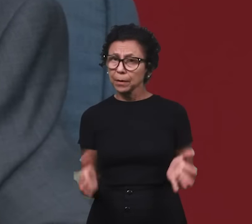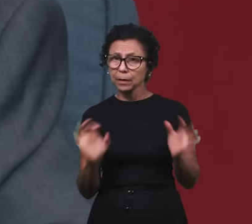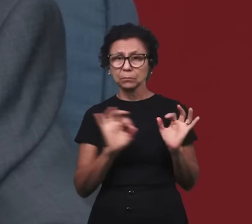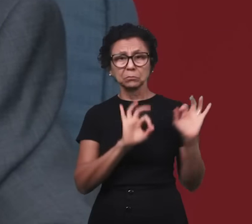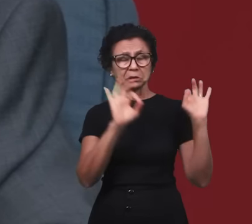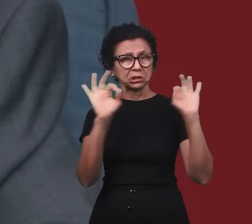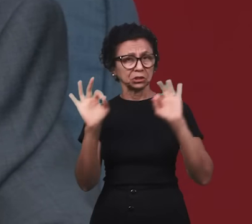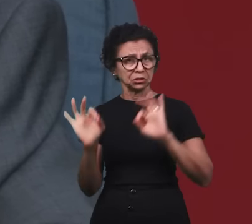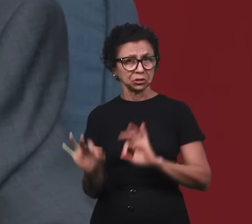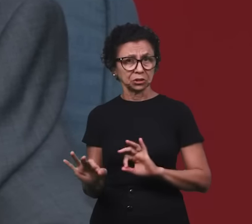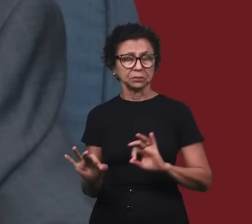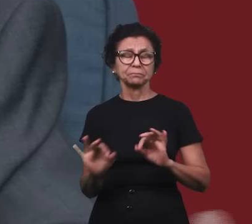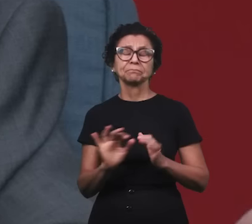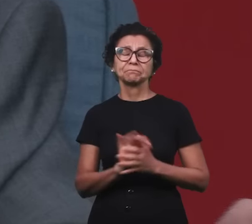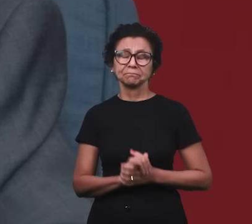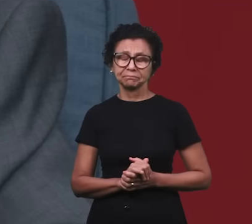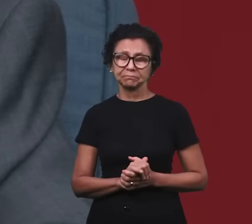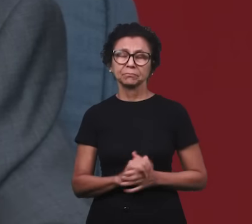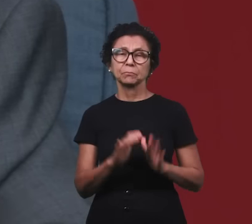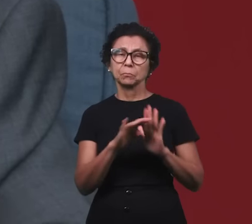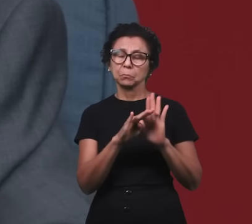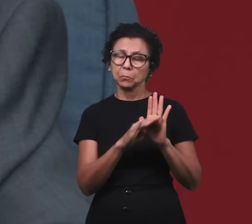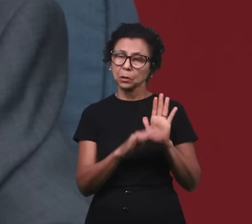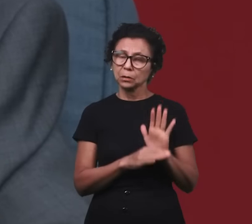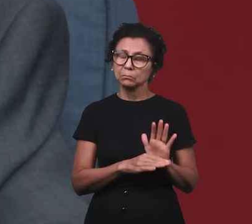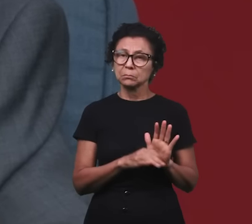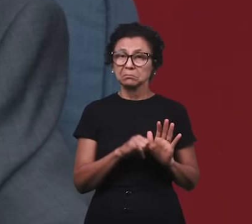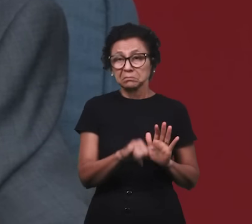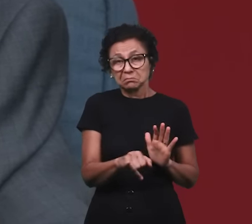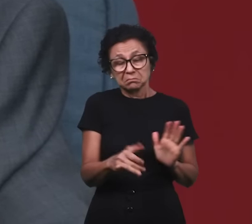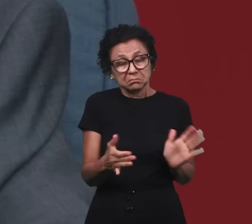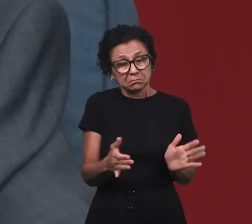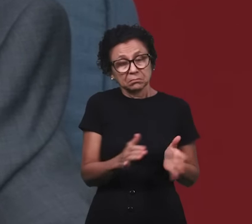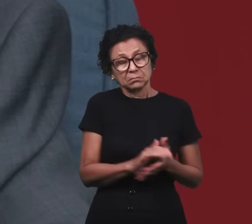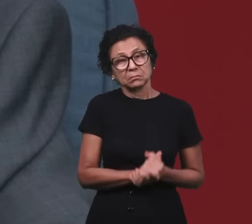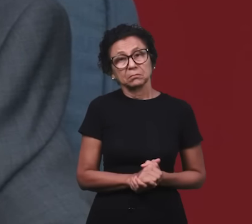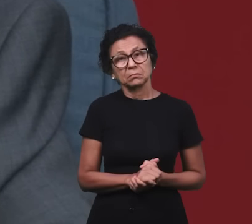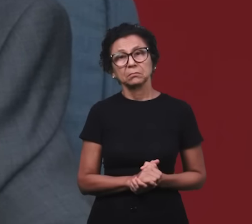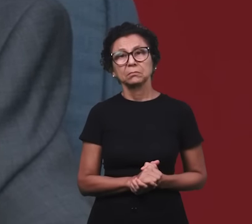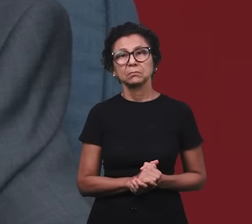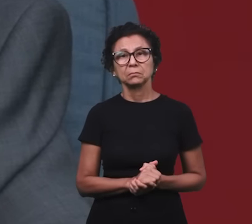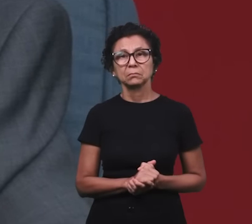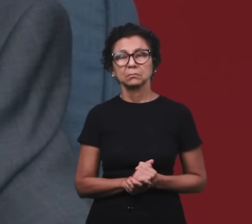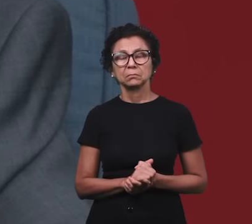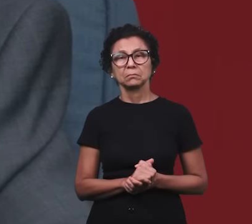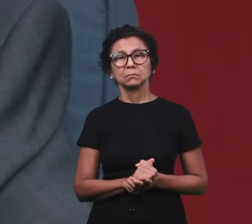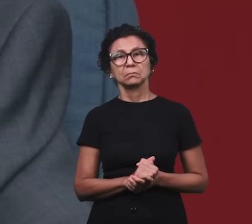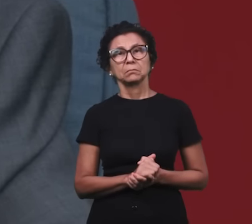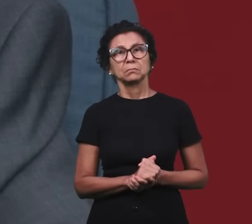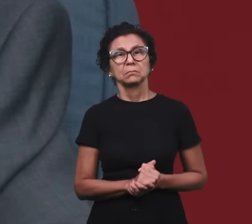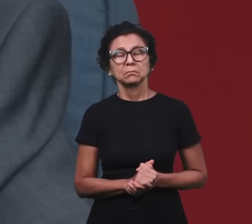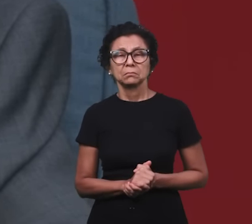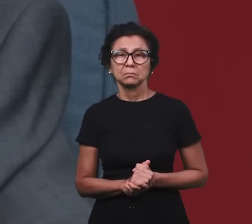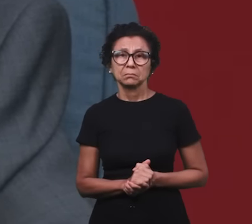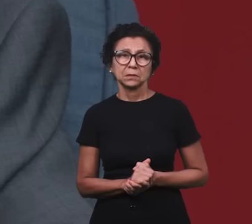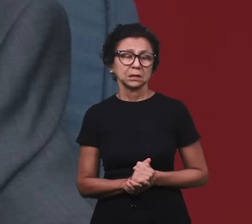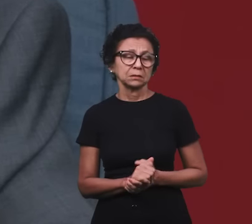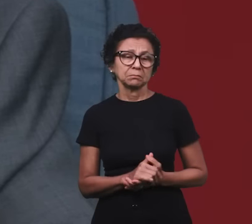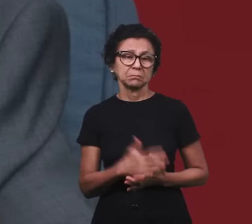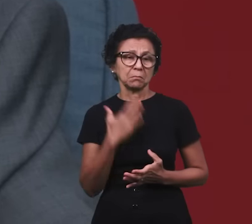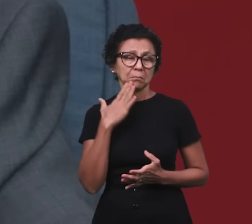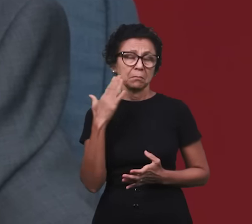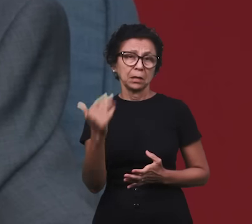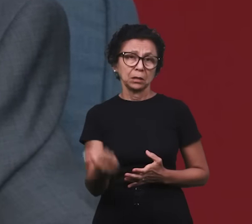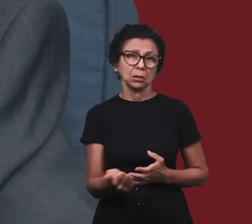TV aberta aos nossos programas. Ou, se você preferir, também nos canais da Sky